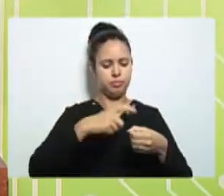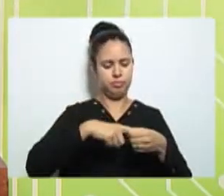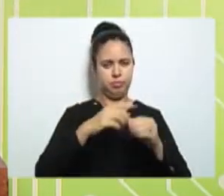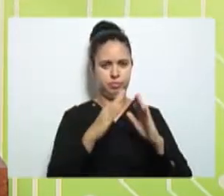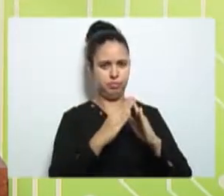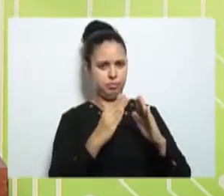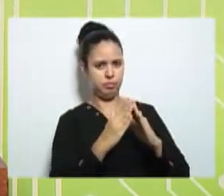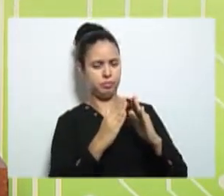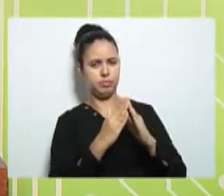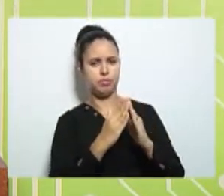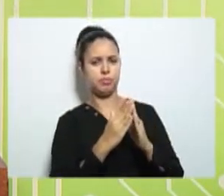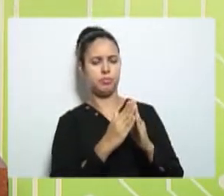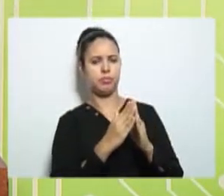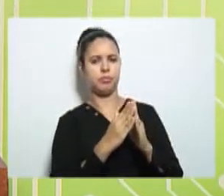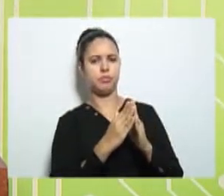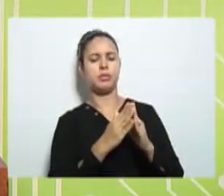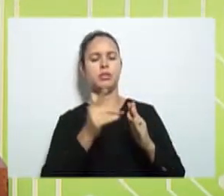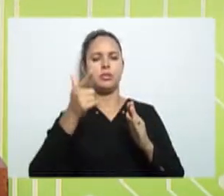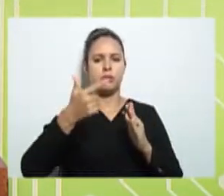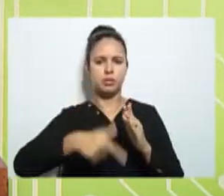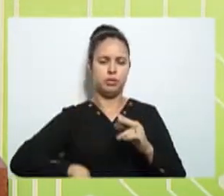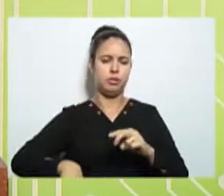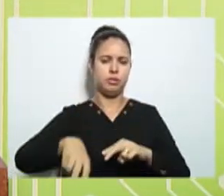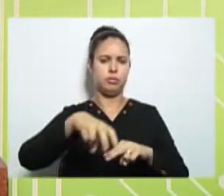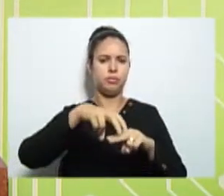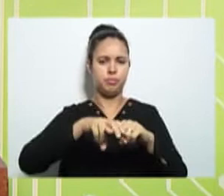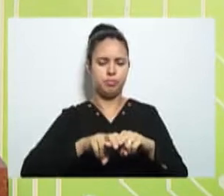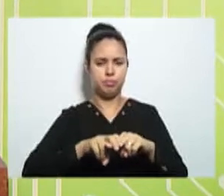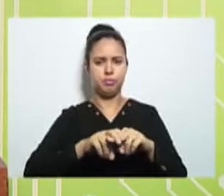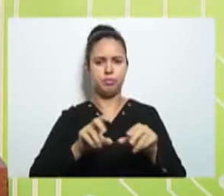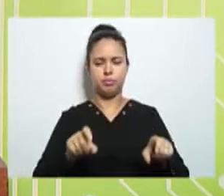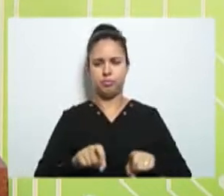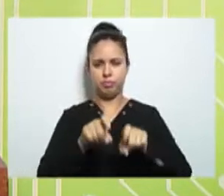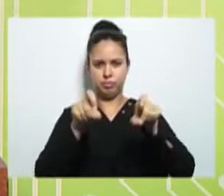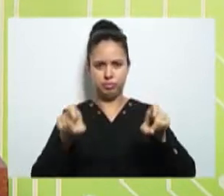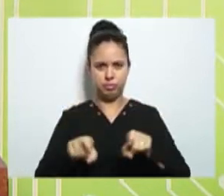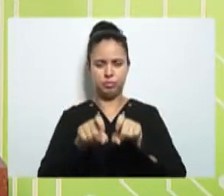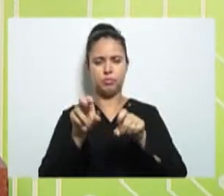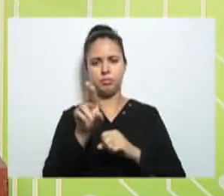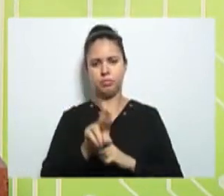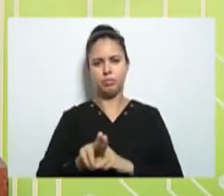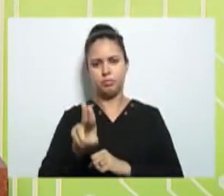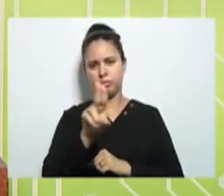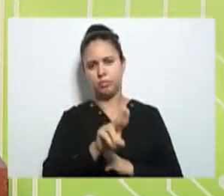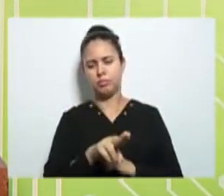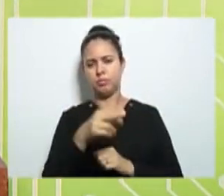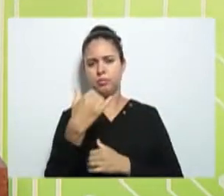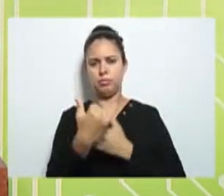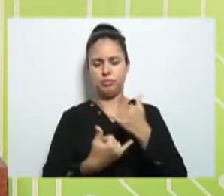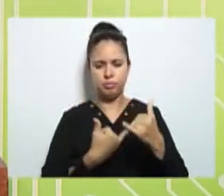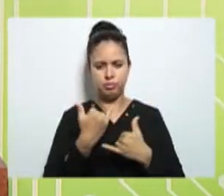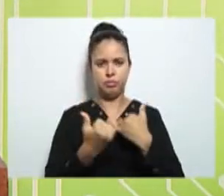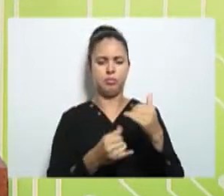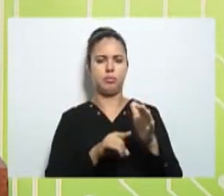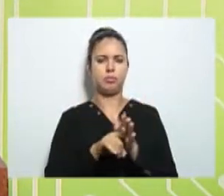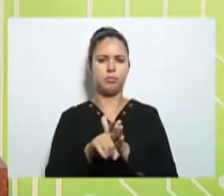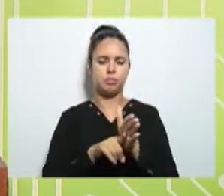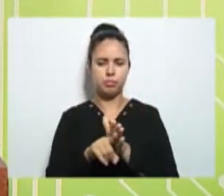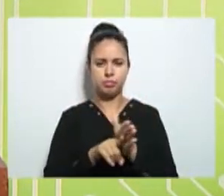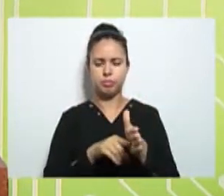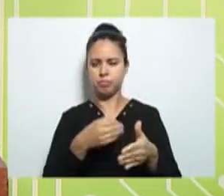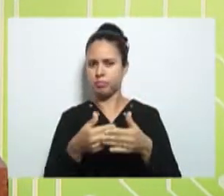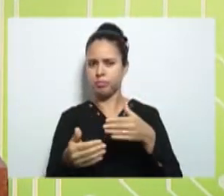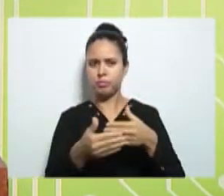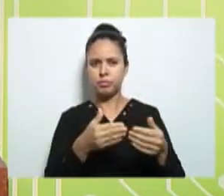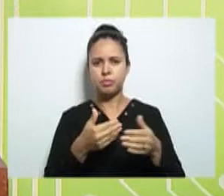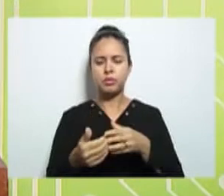que passa 24 horas direto usando um computador, jogando, fazendo pesquisas, enfim, tanto faz, tá?